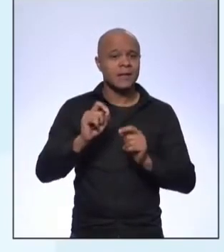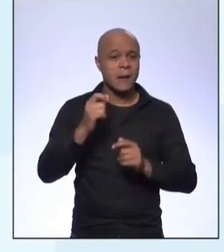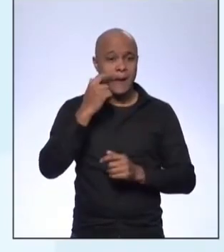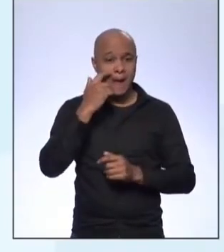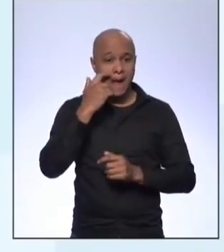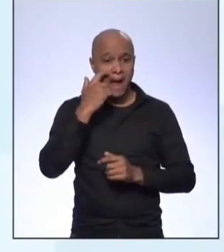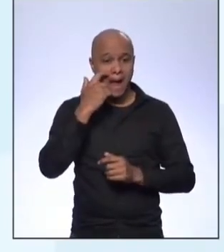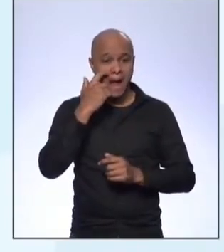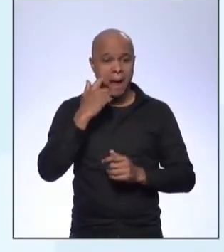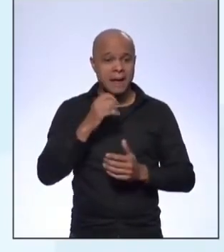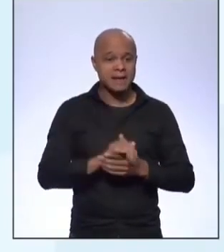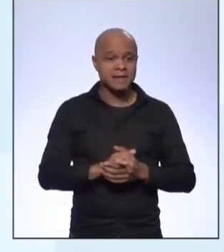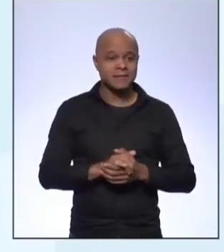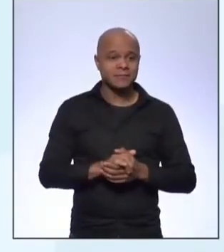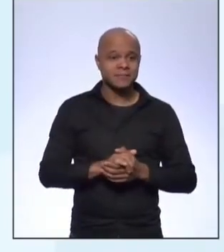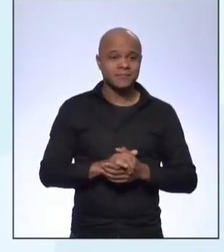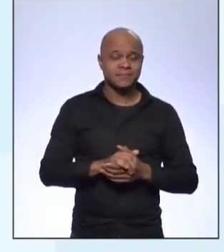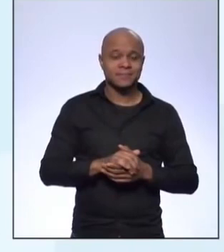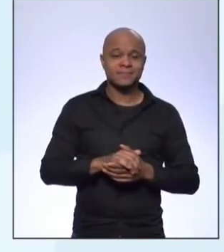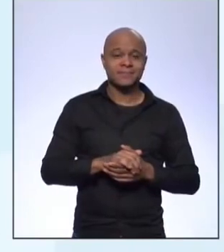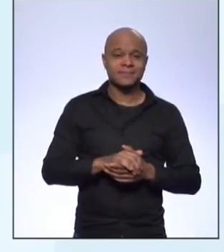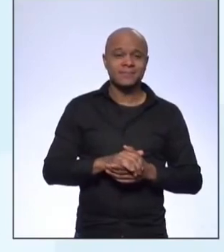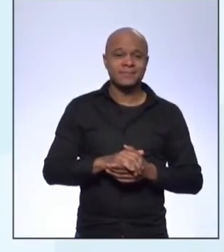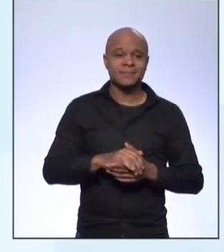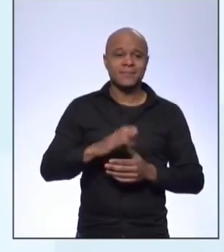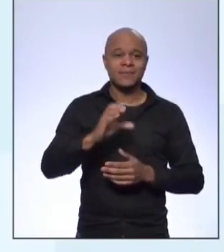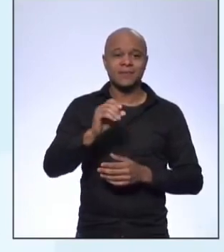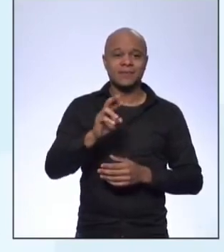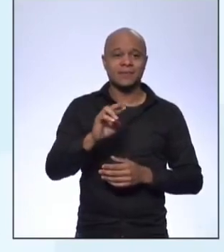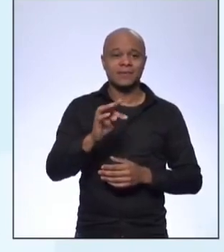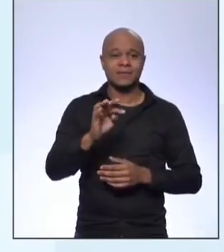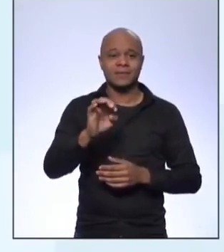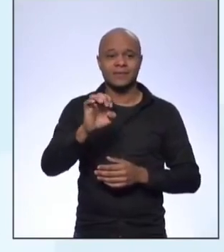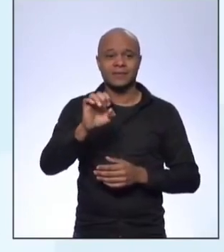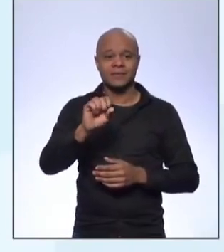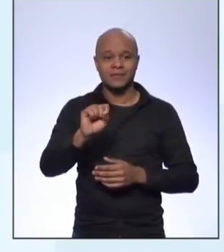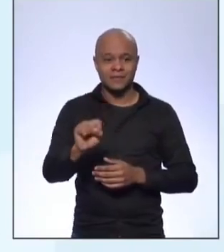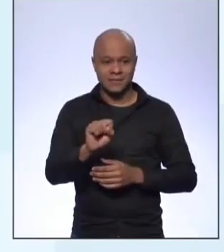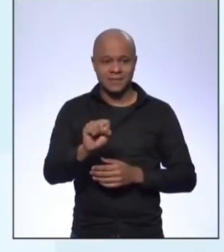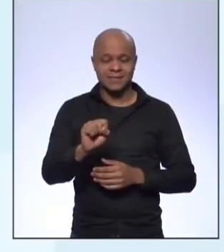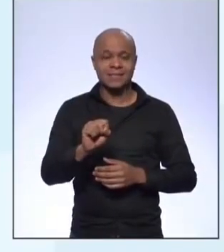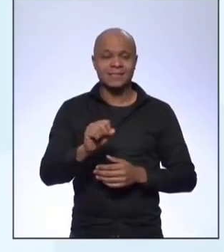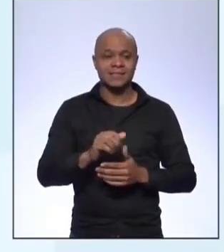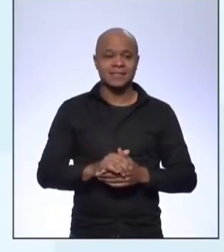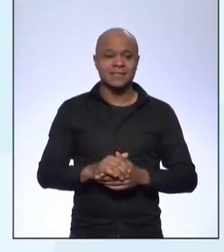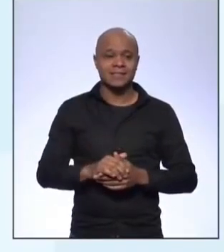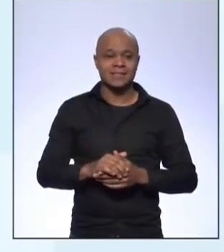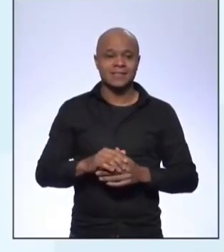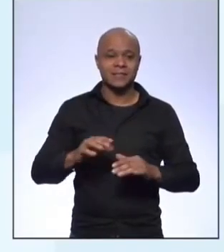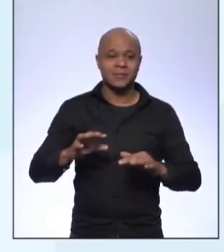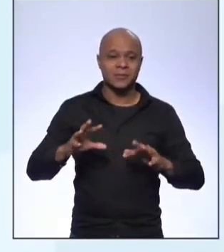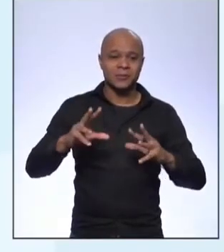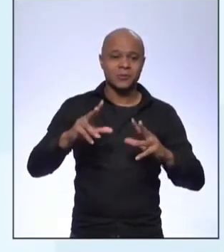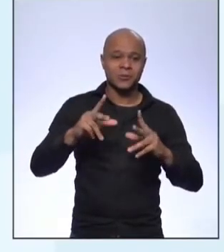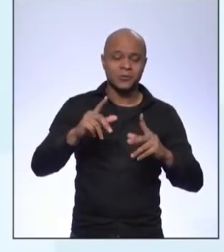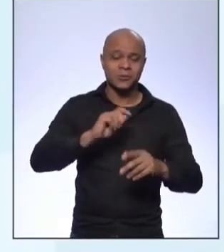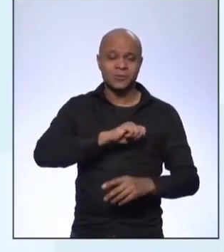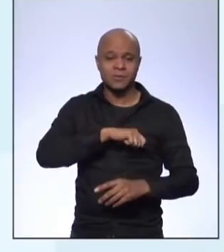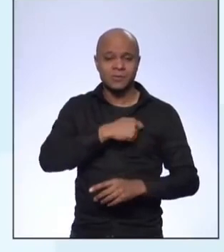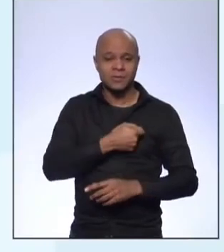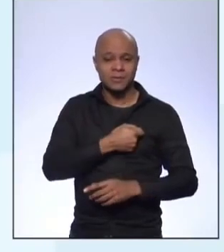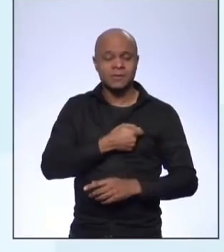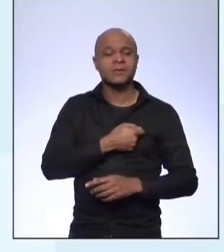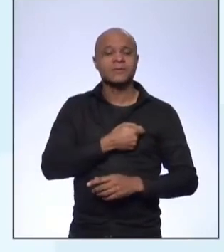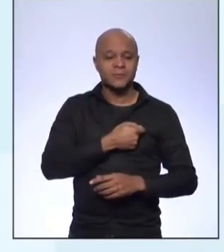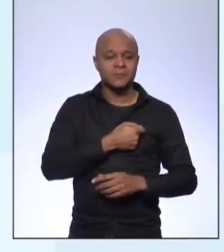gente. O Hernan Cortez, ele, ao mesmo tempo, são todos os espanhóis que